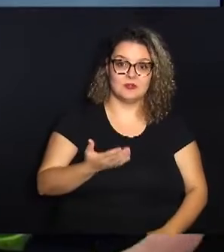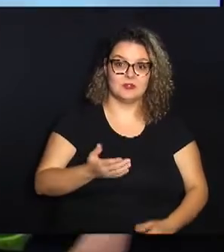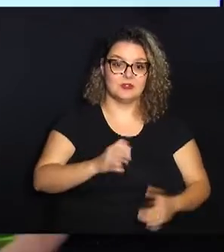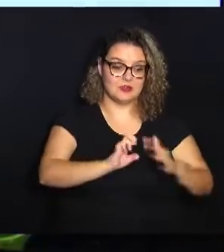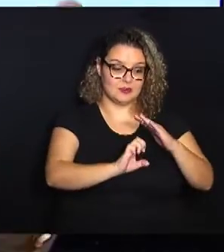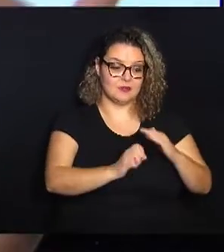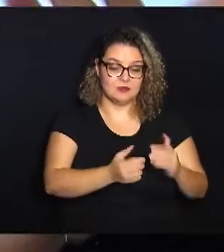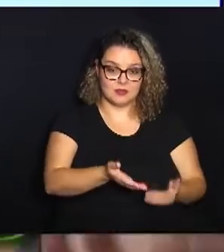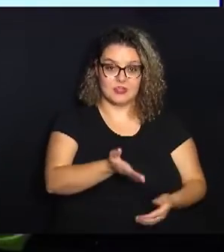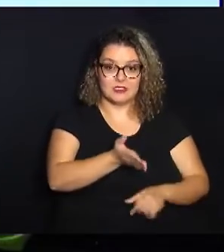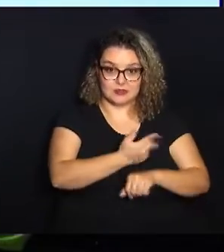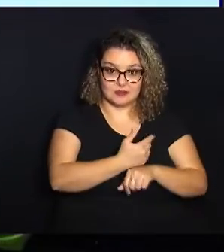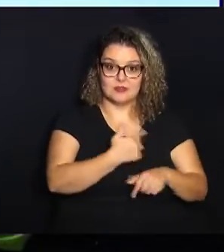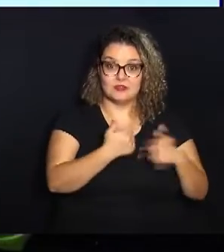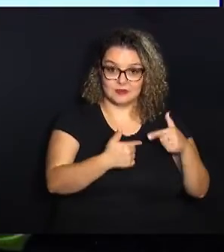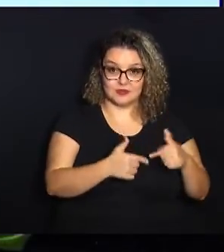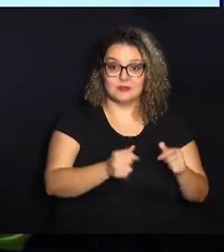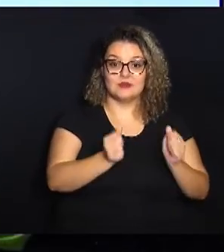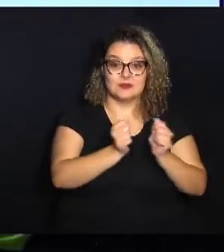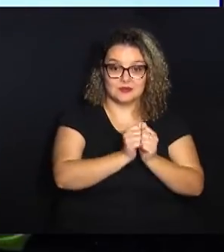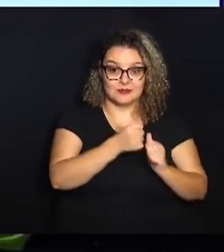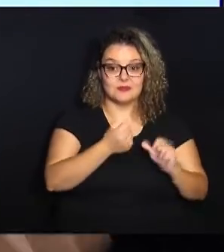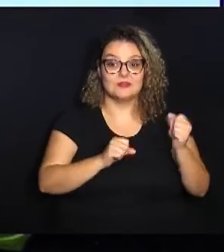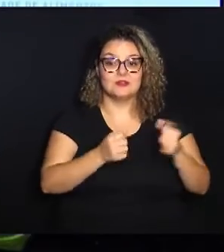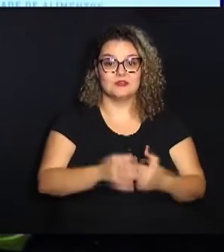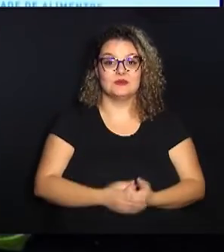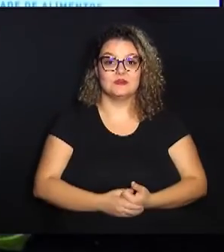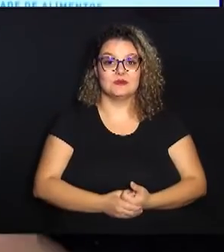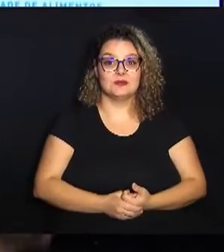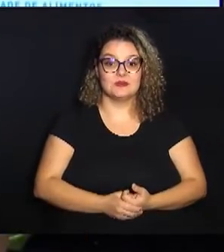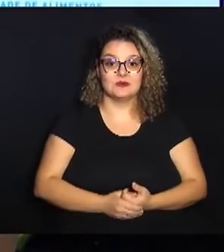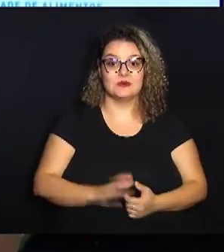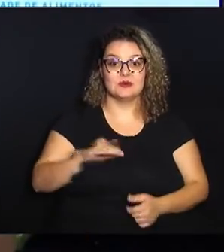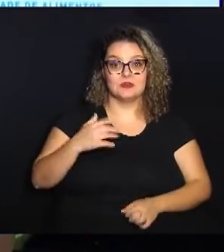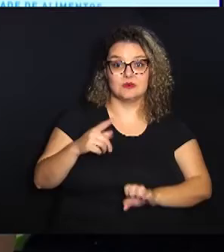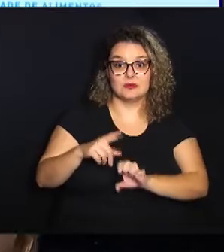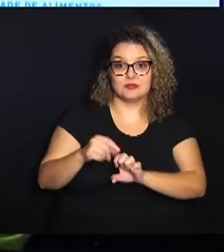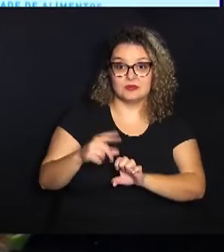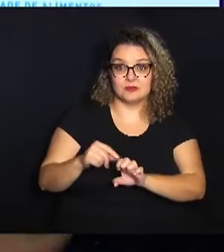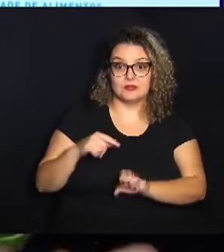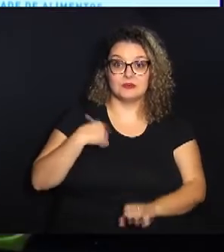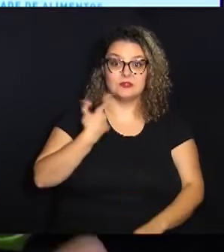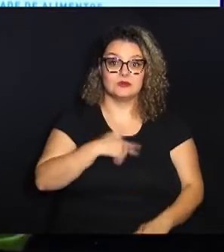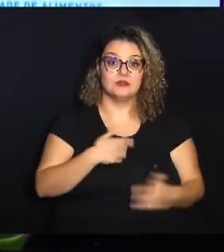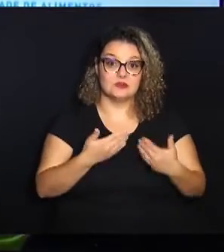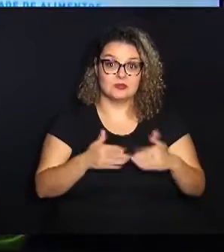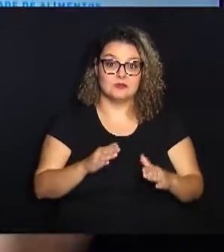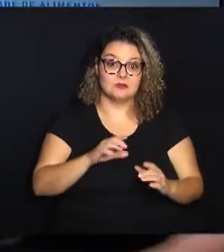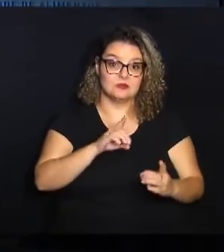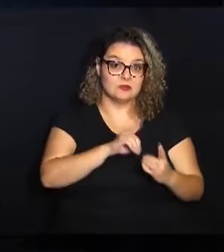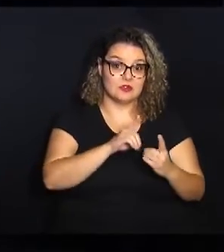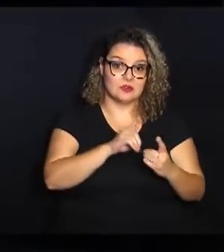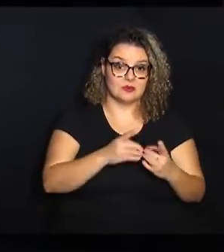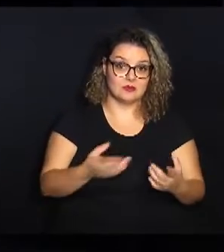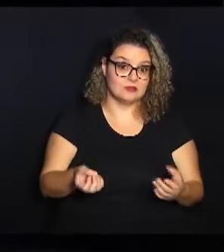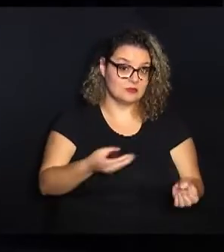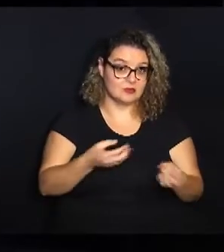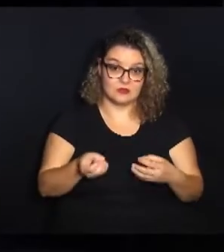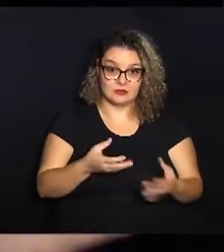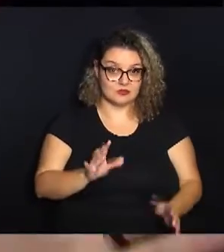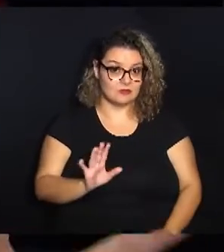onde eu trabalhava, então já trabalhava junto à indústria de alimentos, e quando empreendemos, nós abrimos uma consultoria de